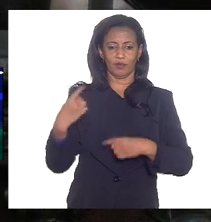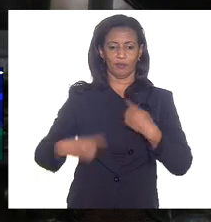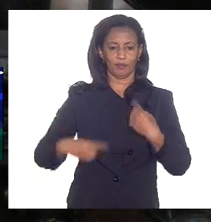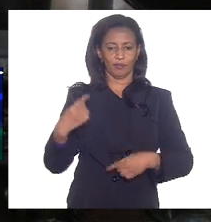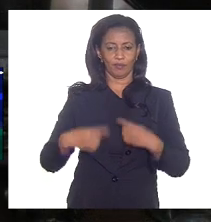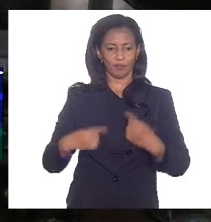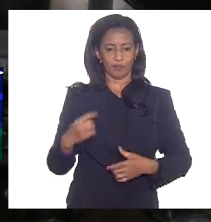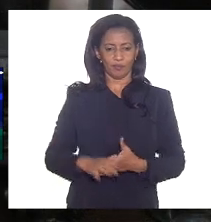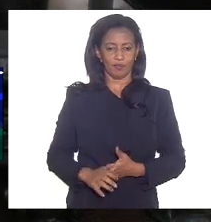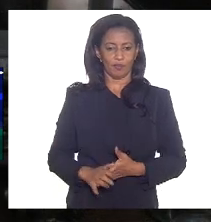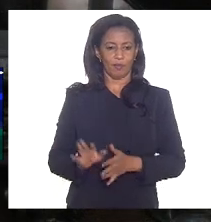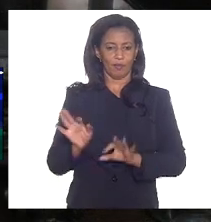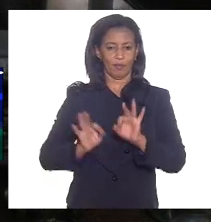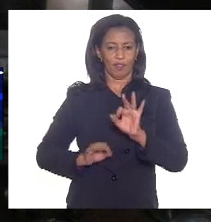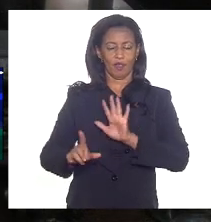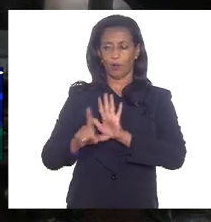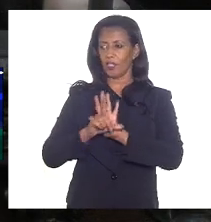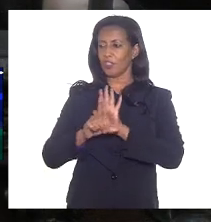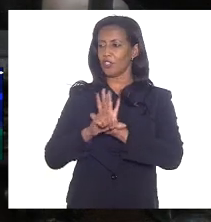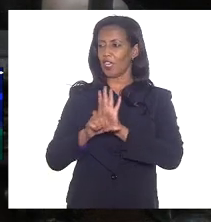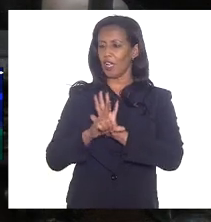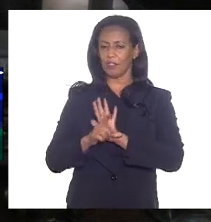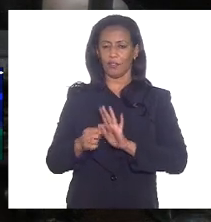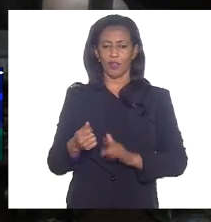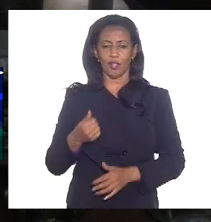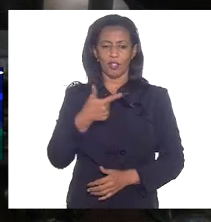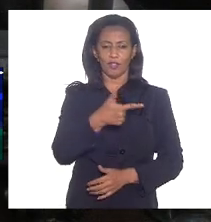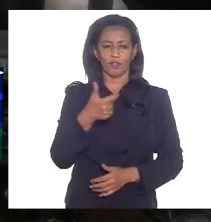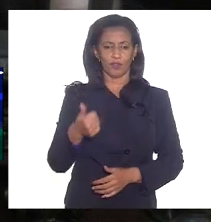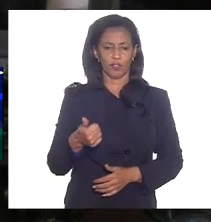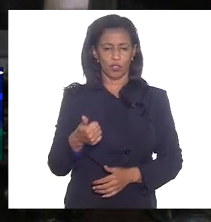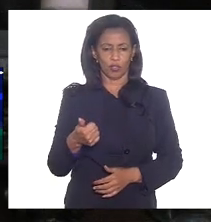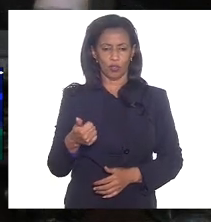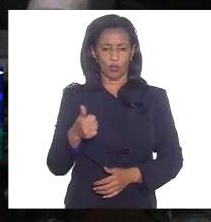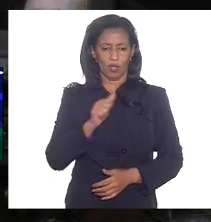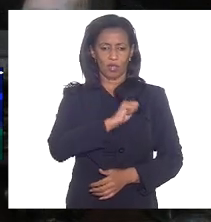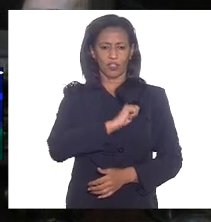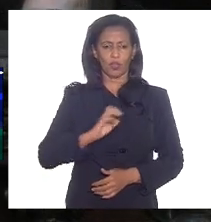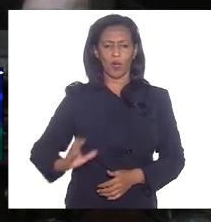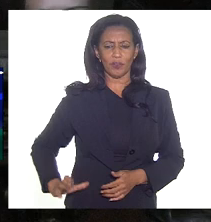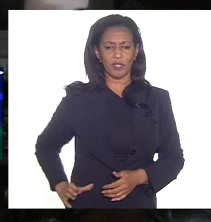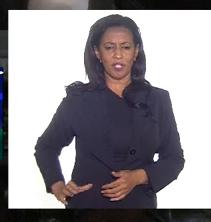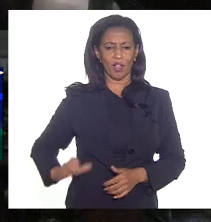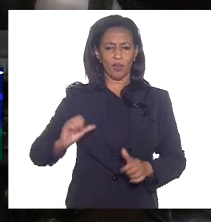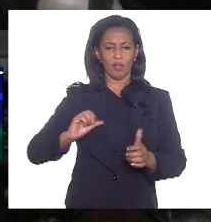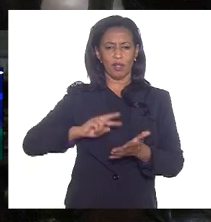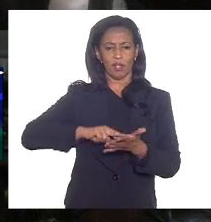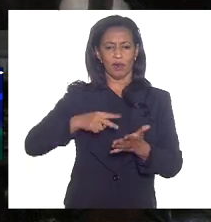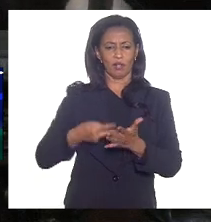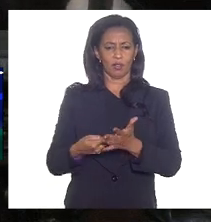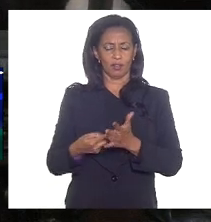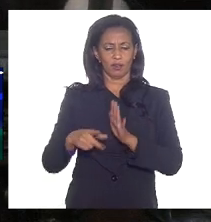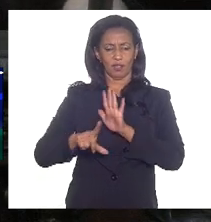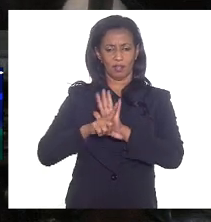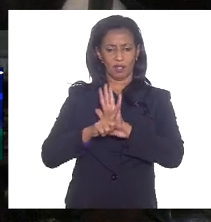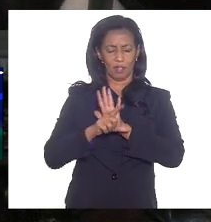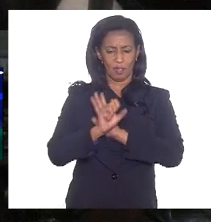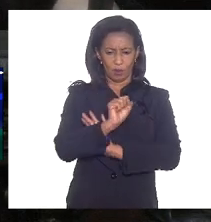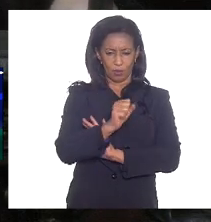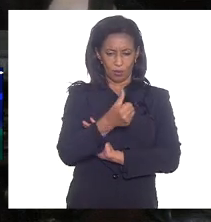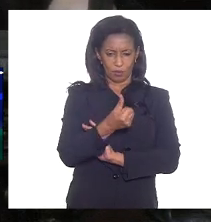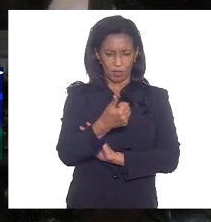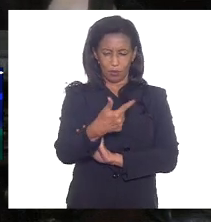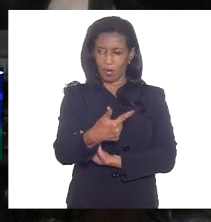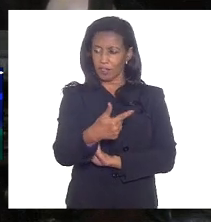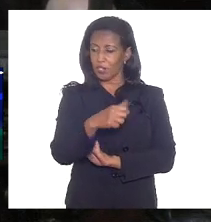única, projeto de lei 4257 de 21, de autoria do deputado André Ceciliano, que altera a lei estadual 8.769, de